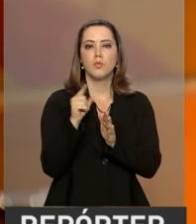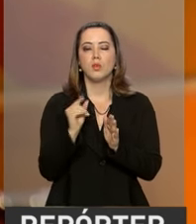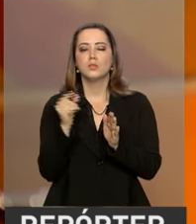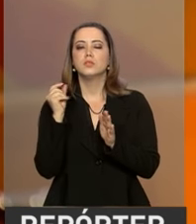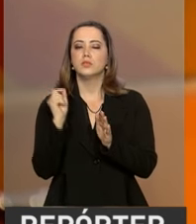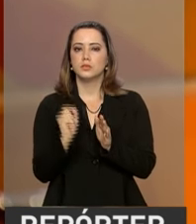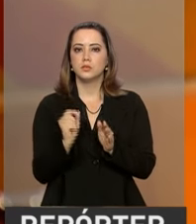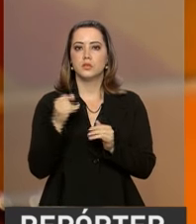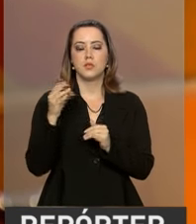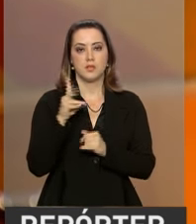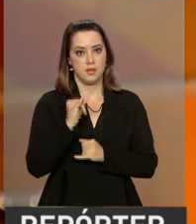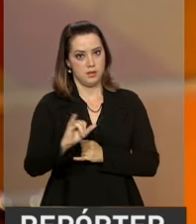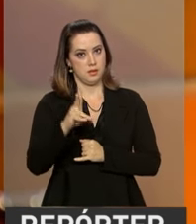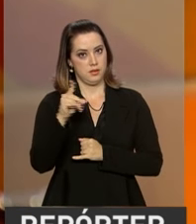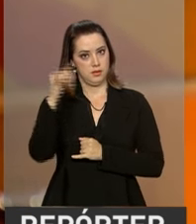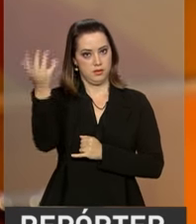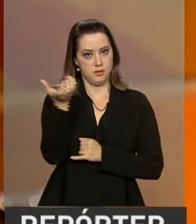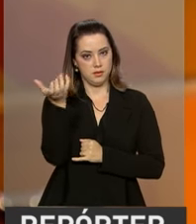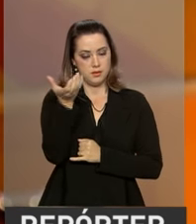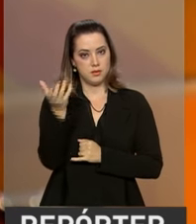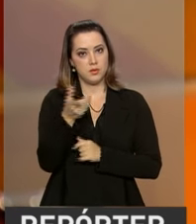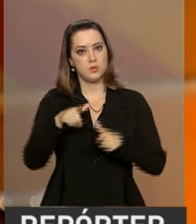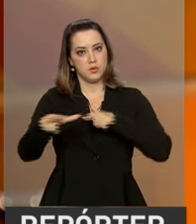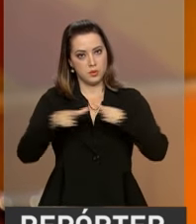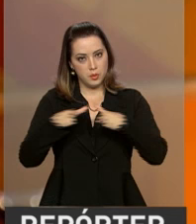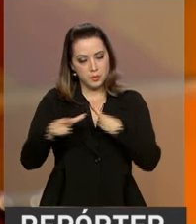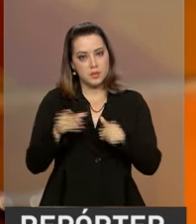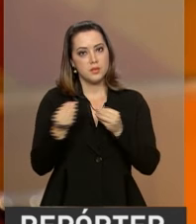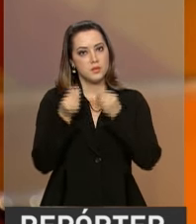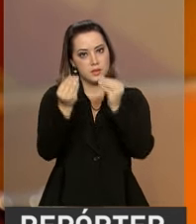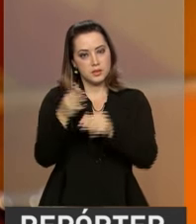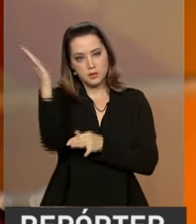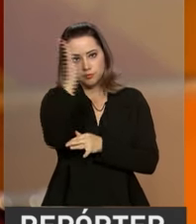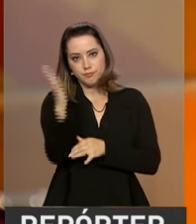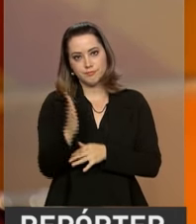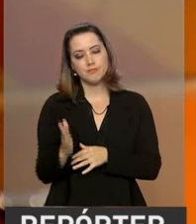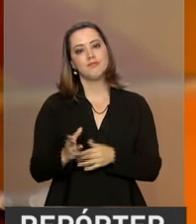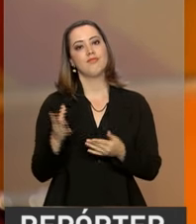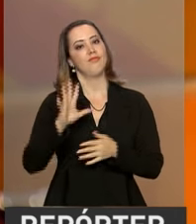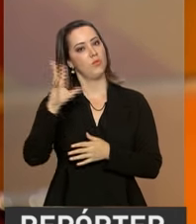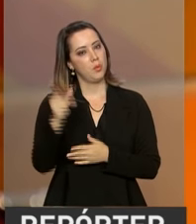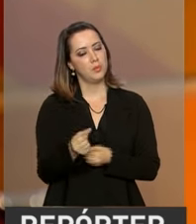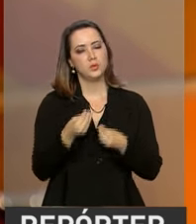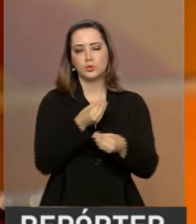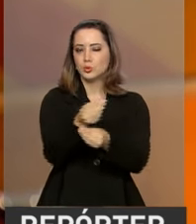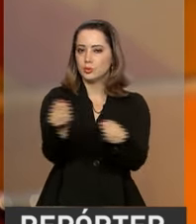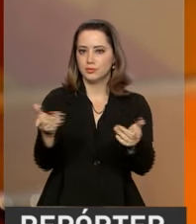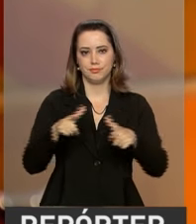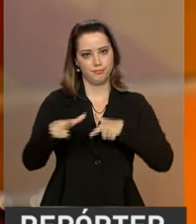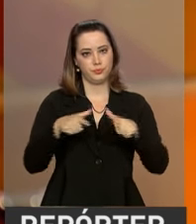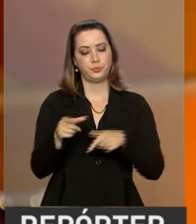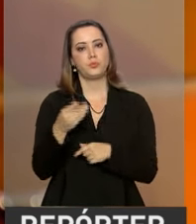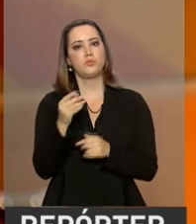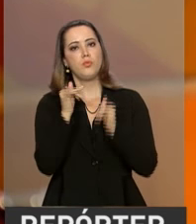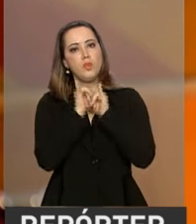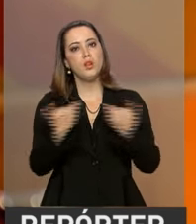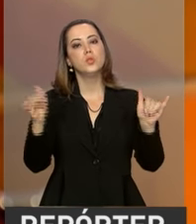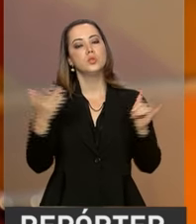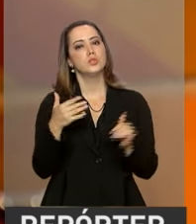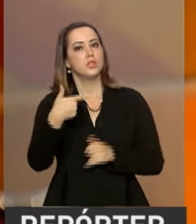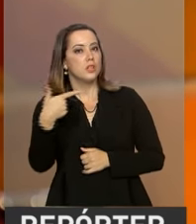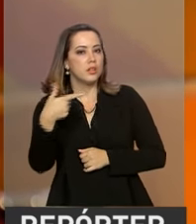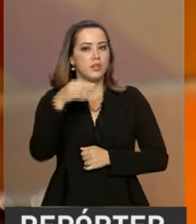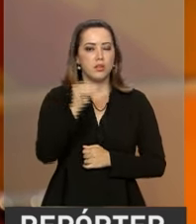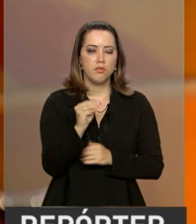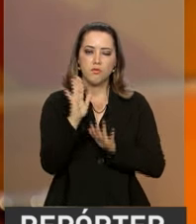momento, o Brasil terá emprego para todos. Por isto, ao anunciarmos a você que em torno de R$ 20, mais ou